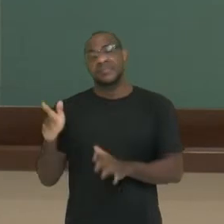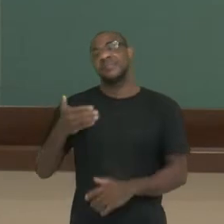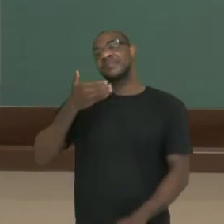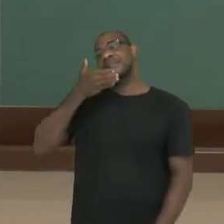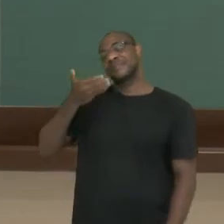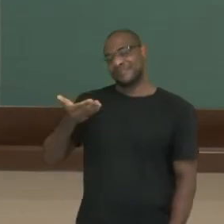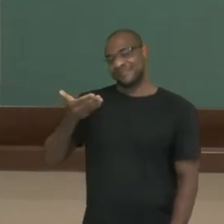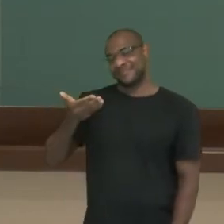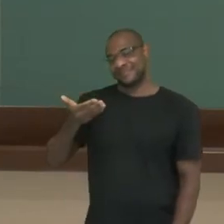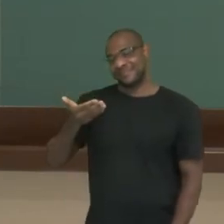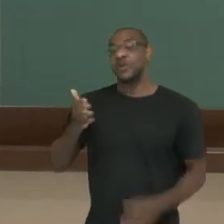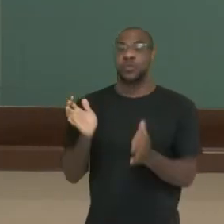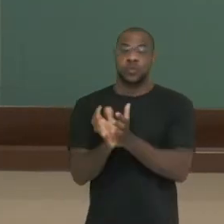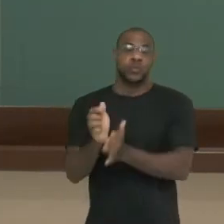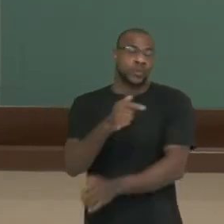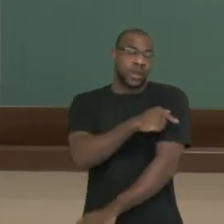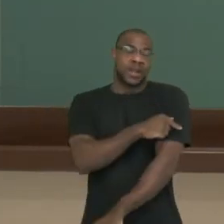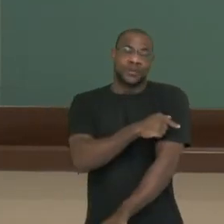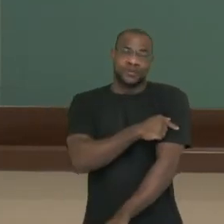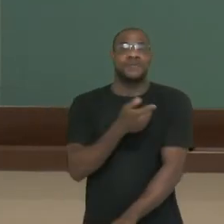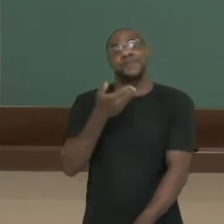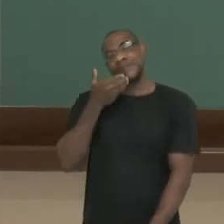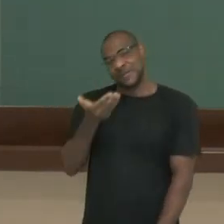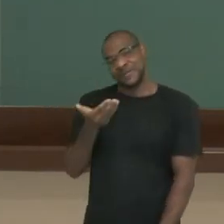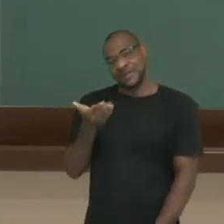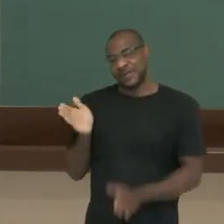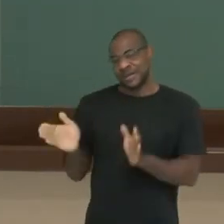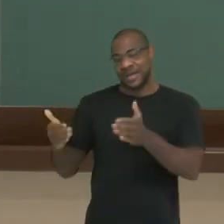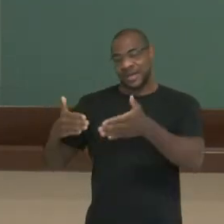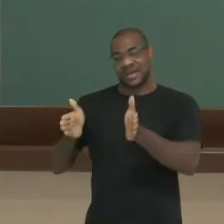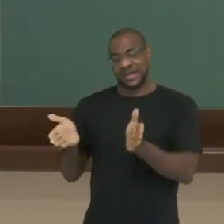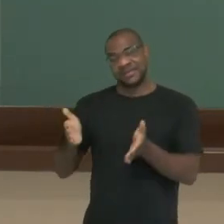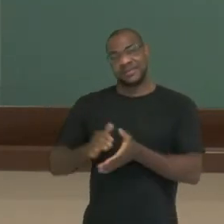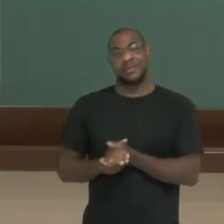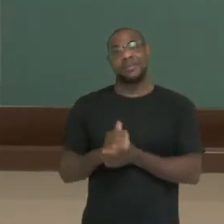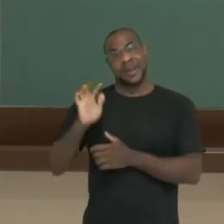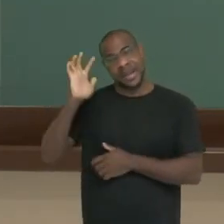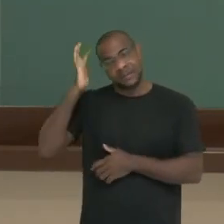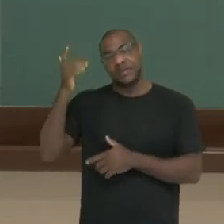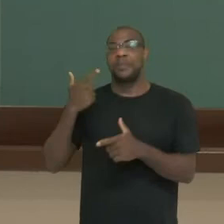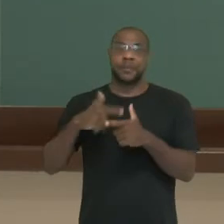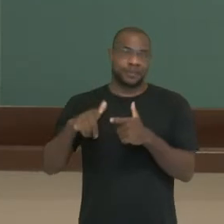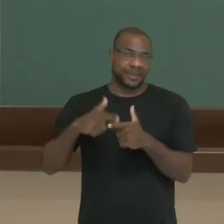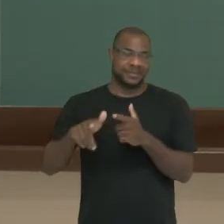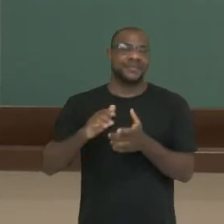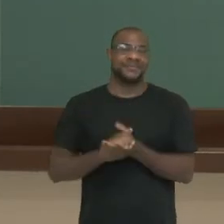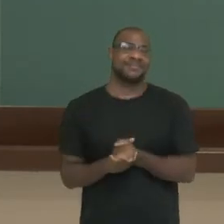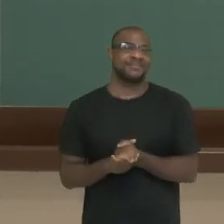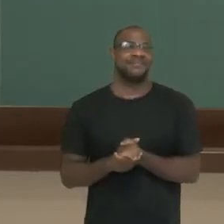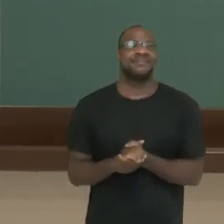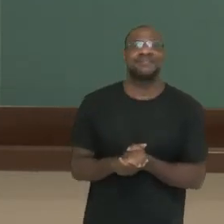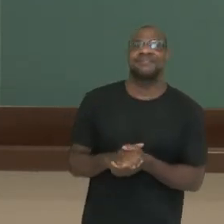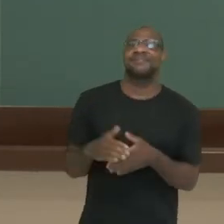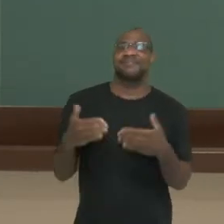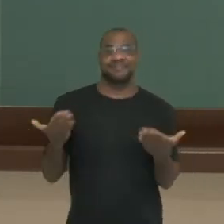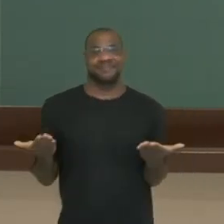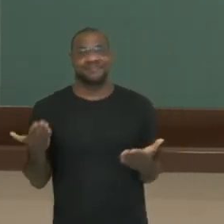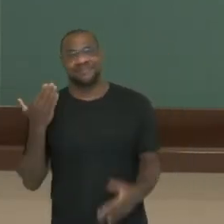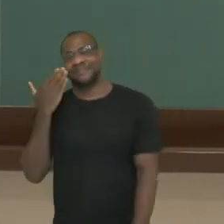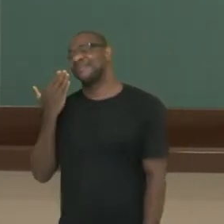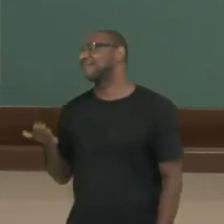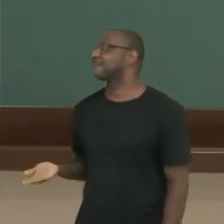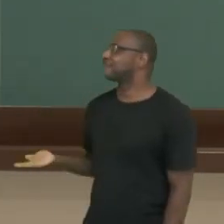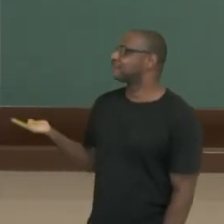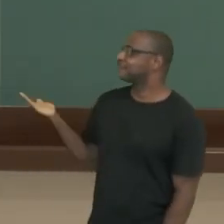dos alunos do 7º ano B para, né, resolver o problema deles aqui. Então, nessa carta de solicitação foi isso que